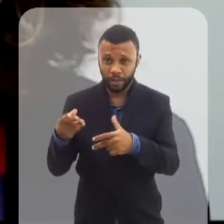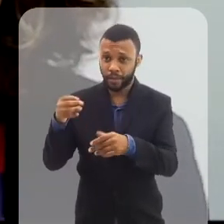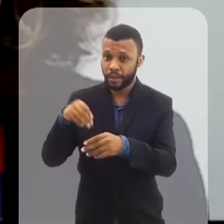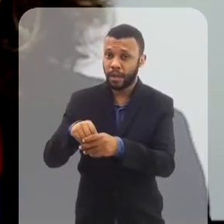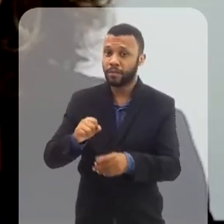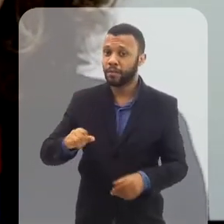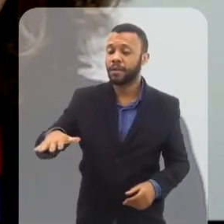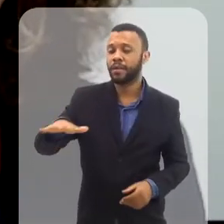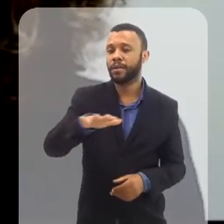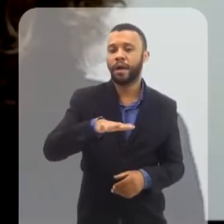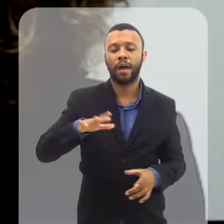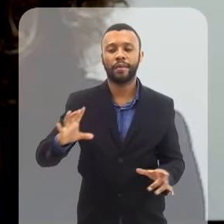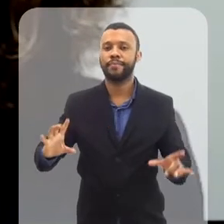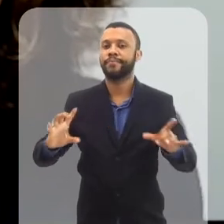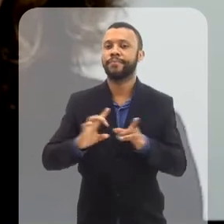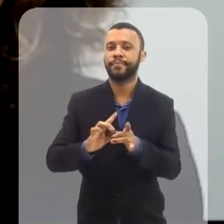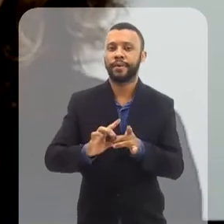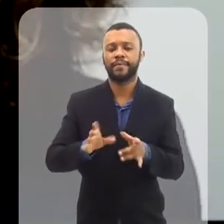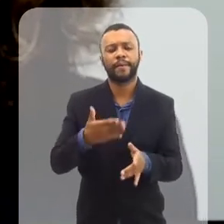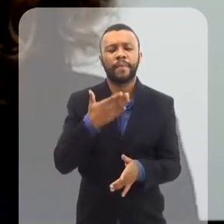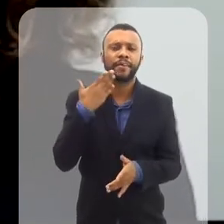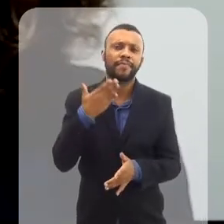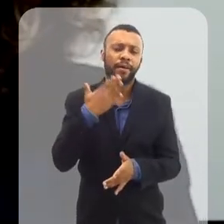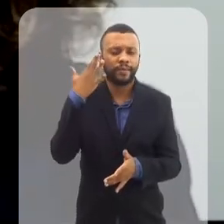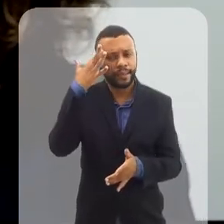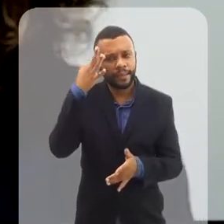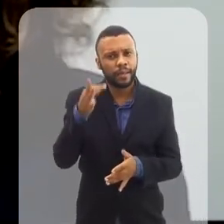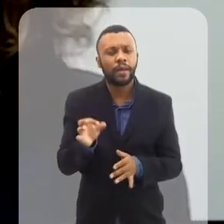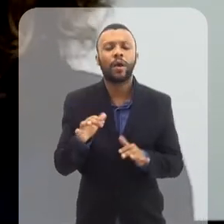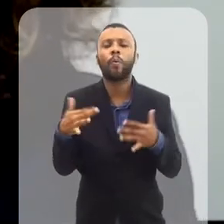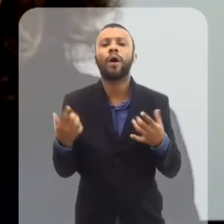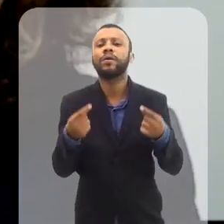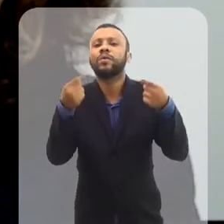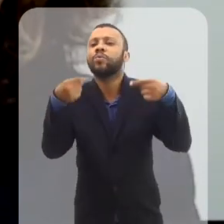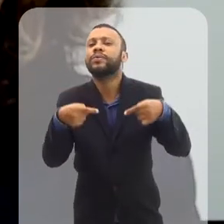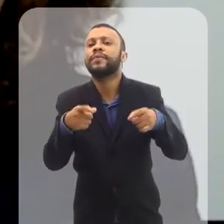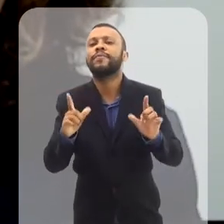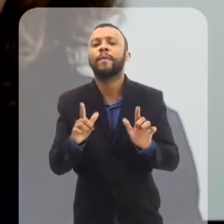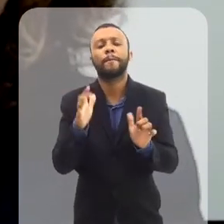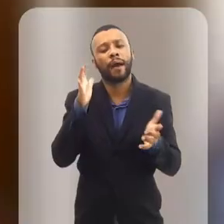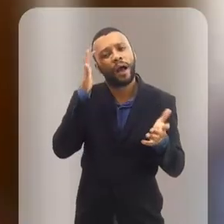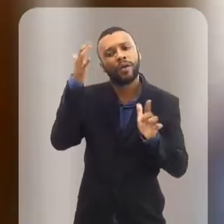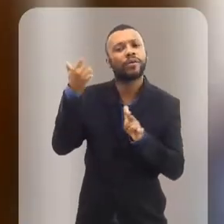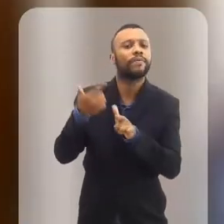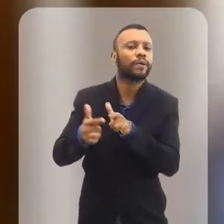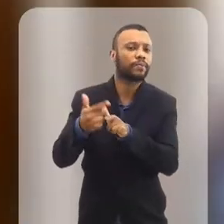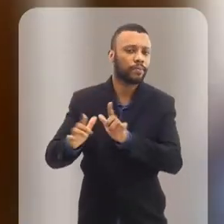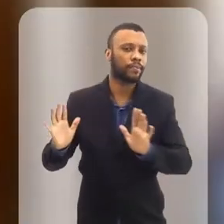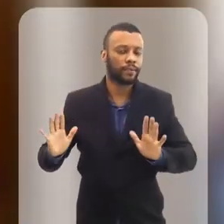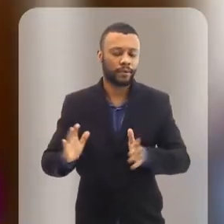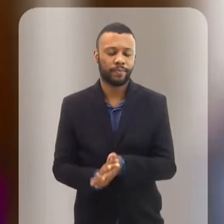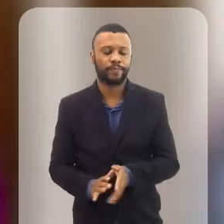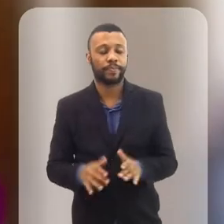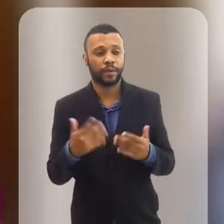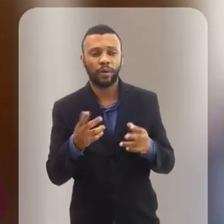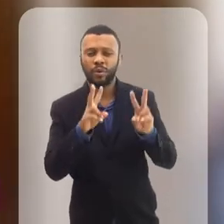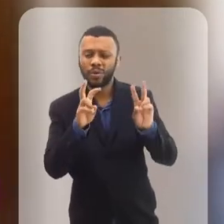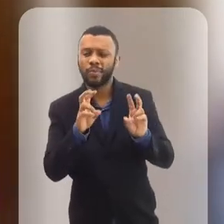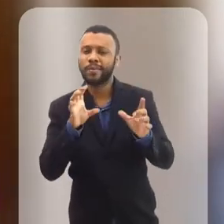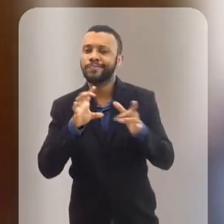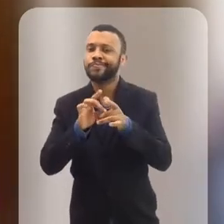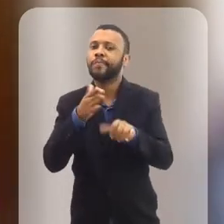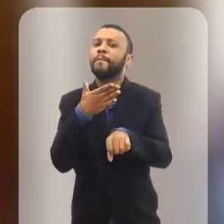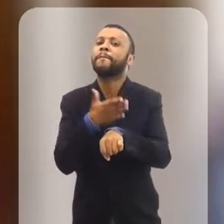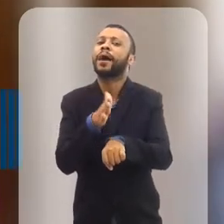fica muito mais fácil você entender quais são os desafios e aonde é preciso agir. Então, para questões